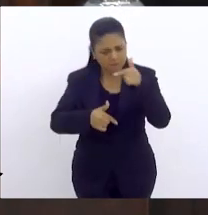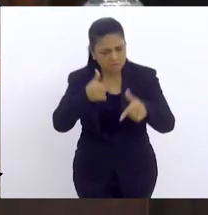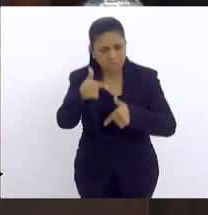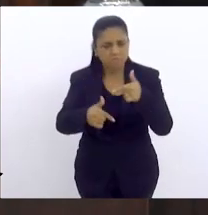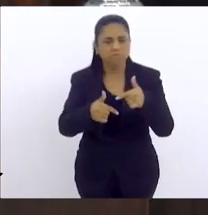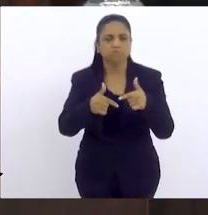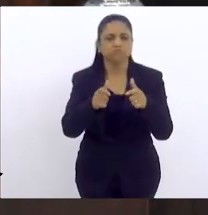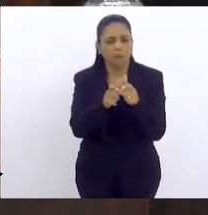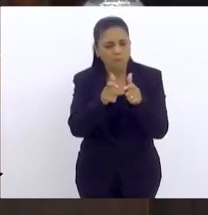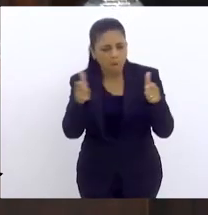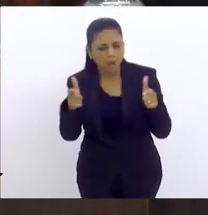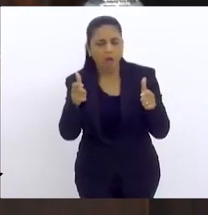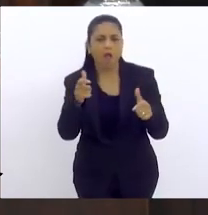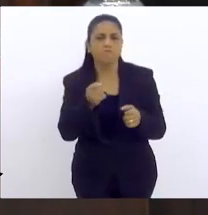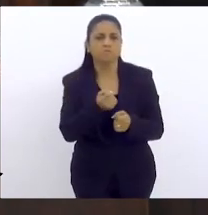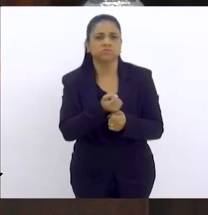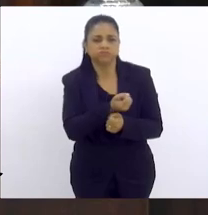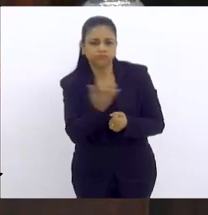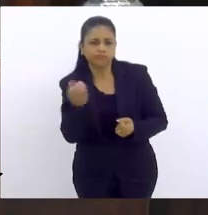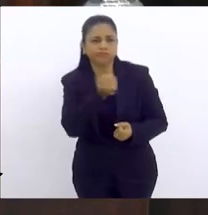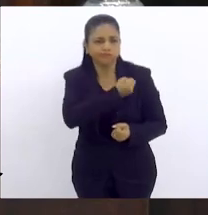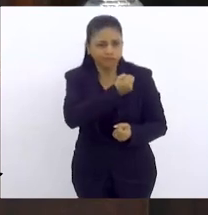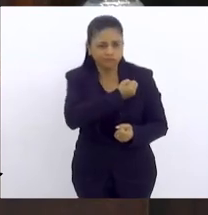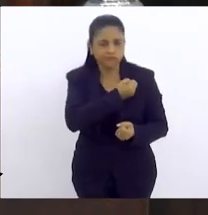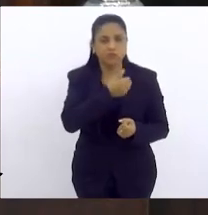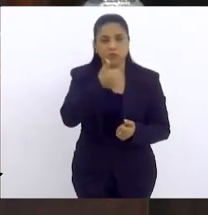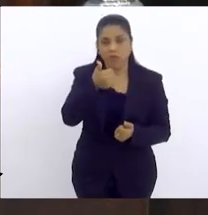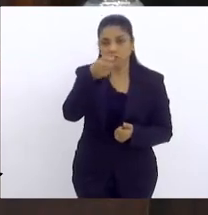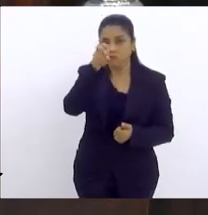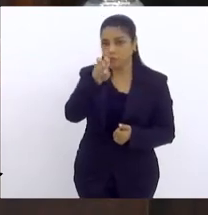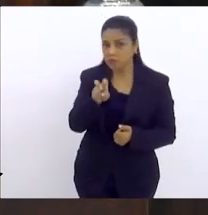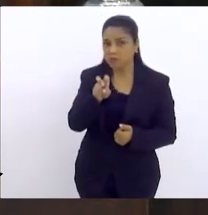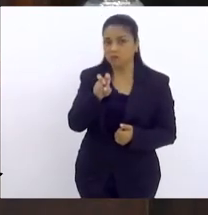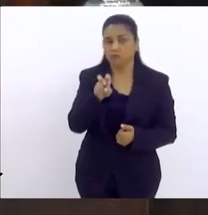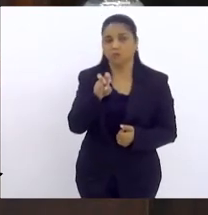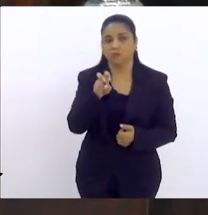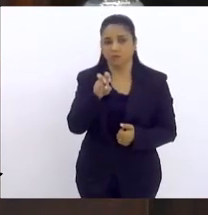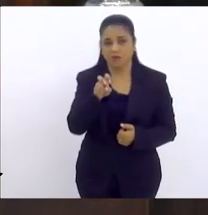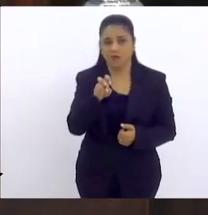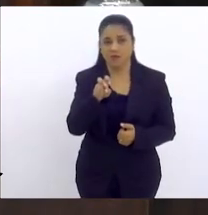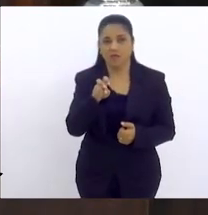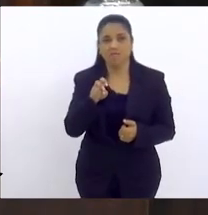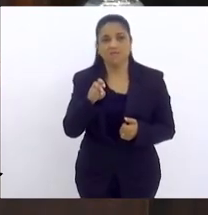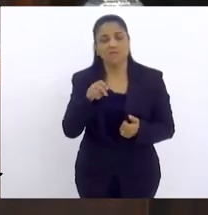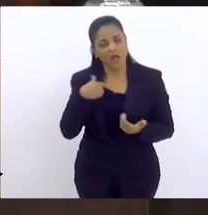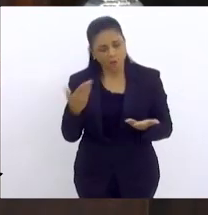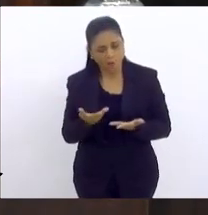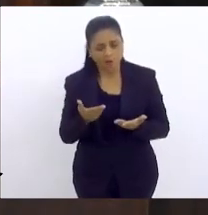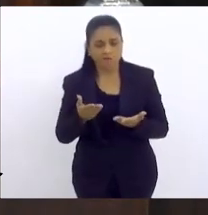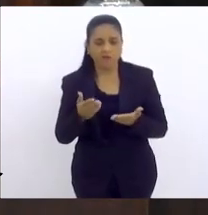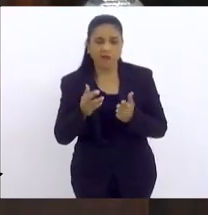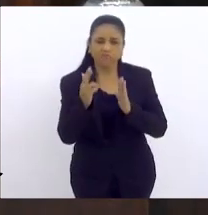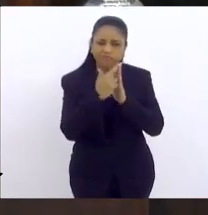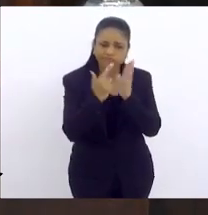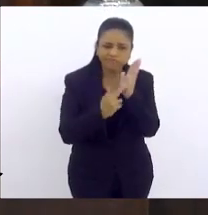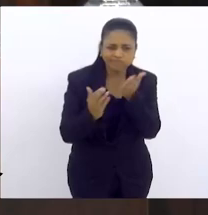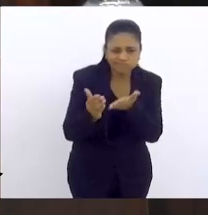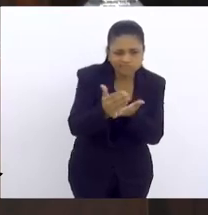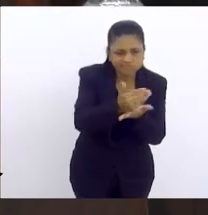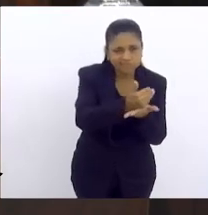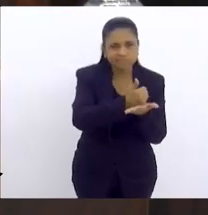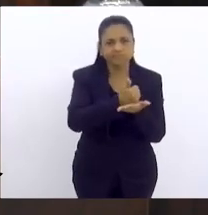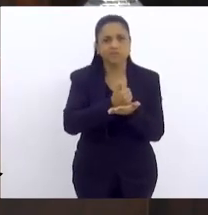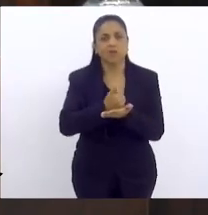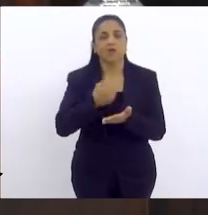o aumento de efetivo para o décimo quinto sabendo passar pelo momento regime de recuperação fiscal aí bate mais uma vez nos